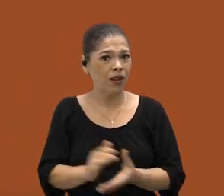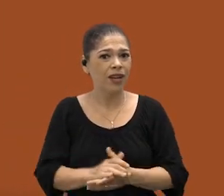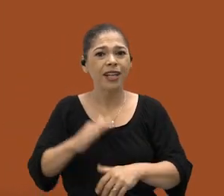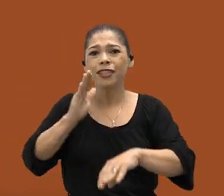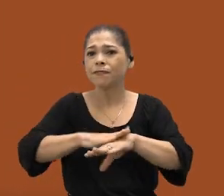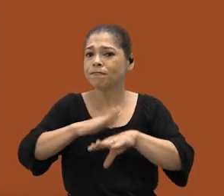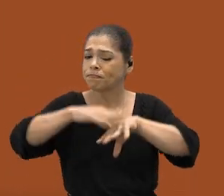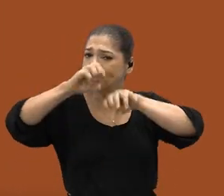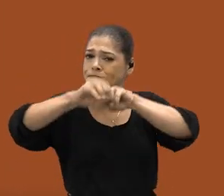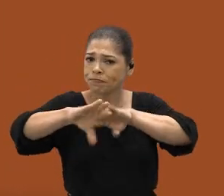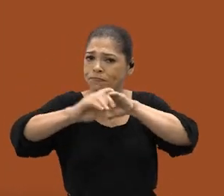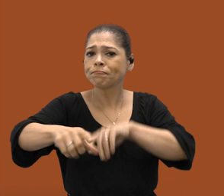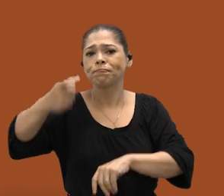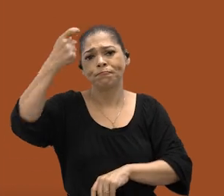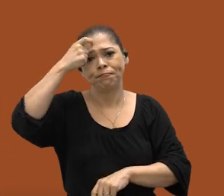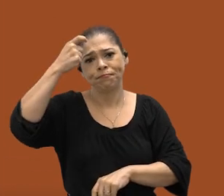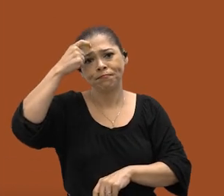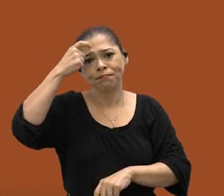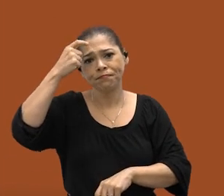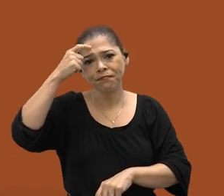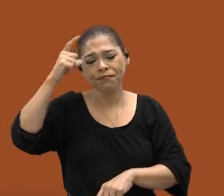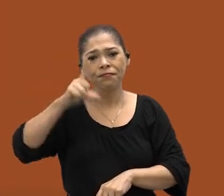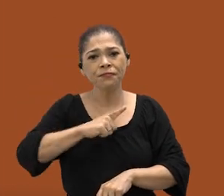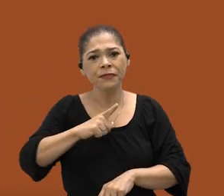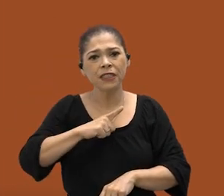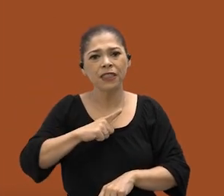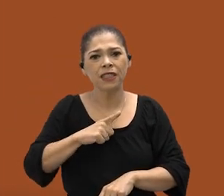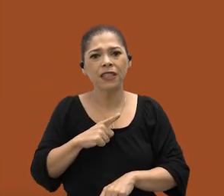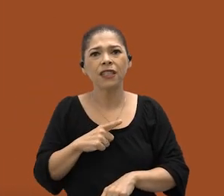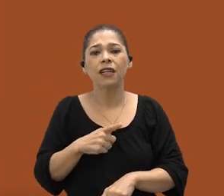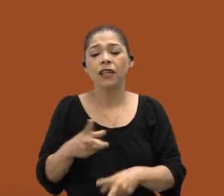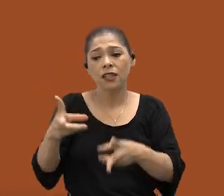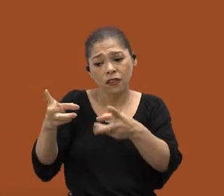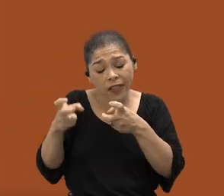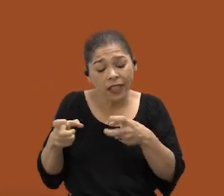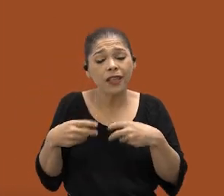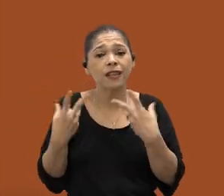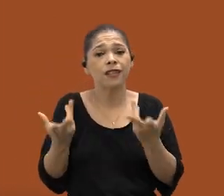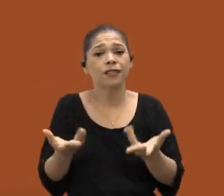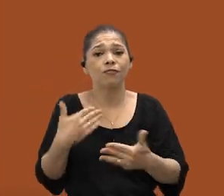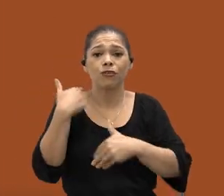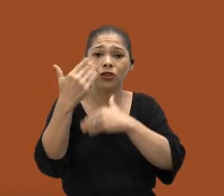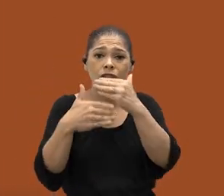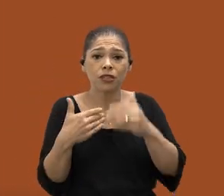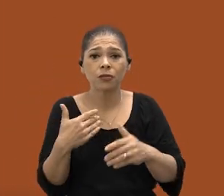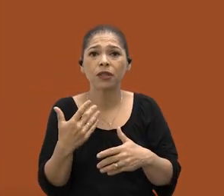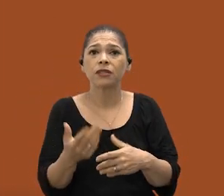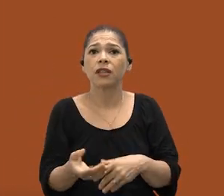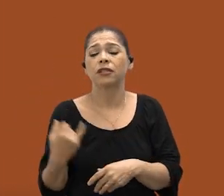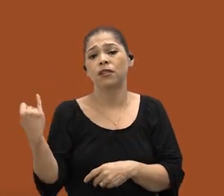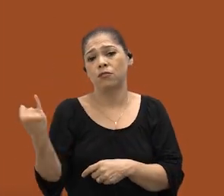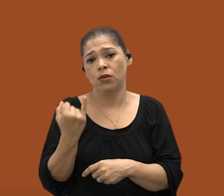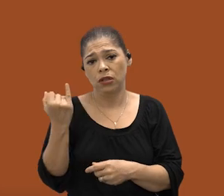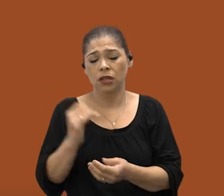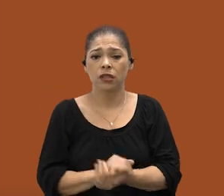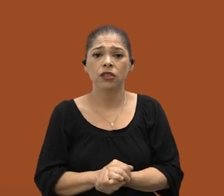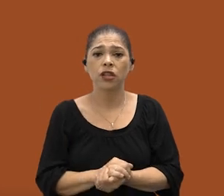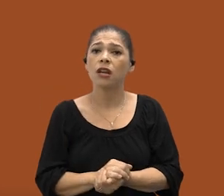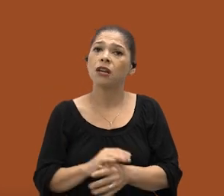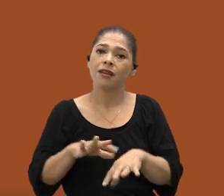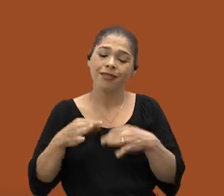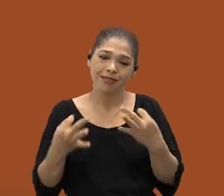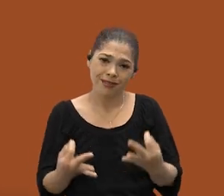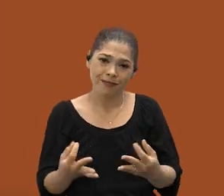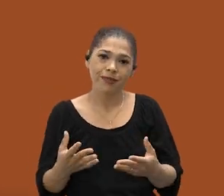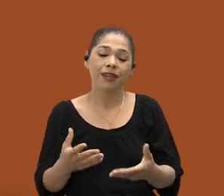todo esse trabalho assim e sobretudo quando tem essa invocação eles conseguem ver eles constroem esse processo é muito significativo só que é